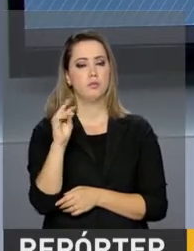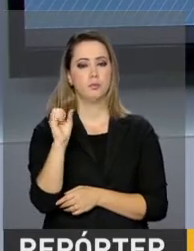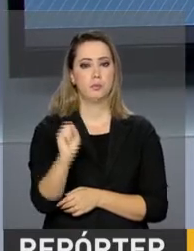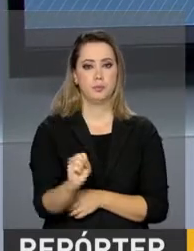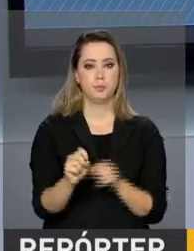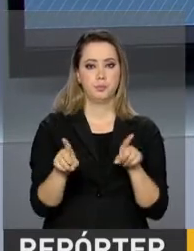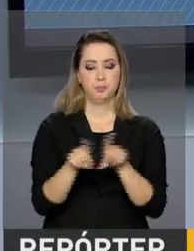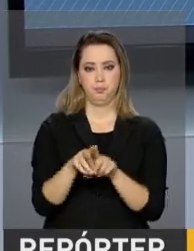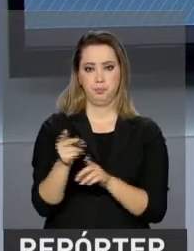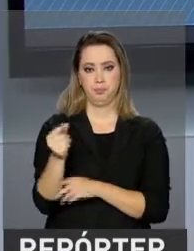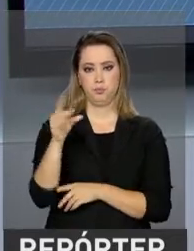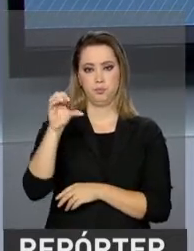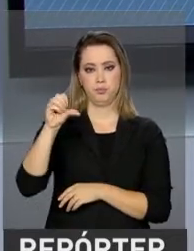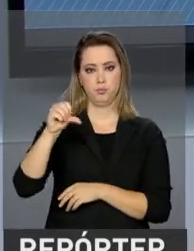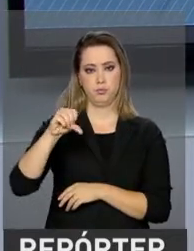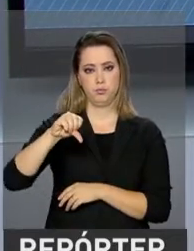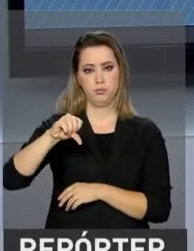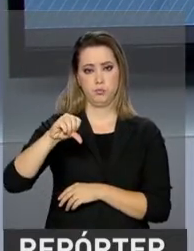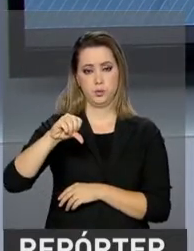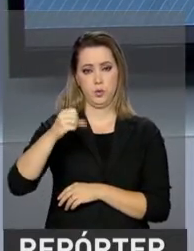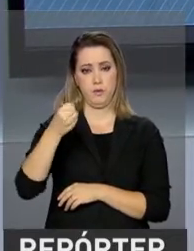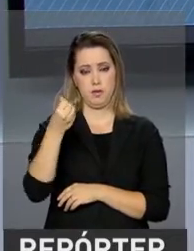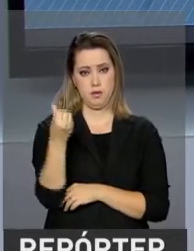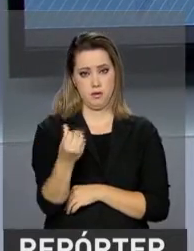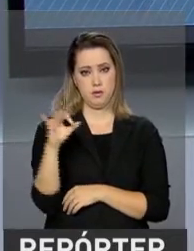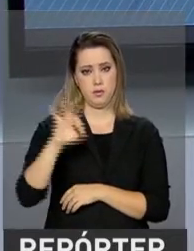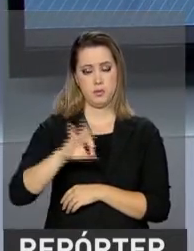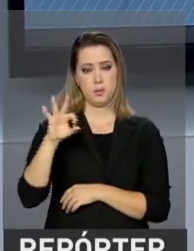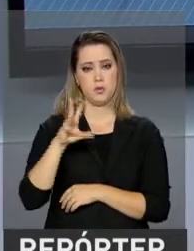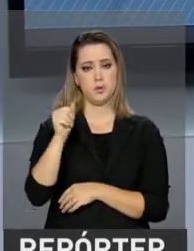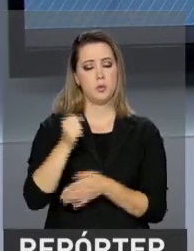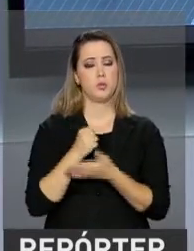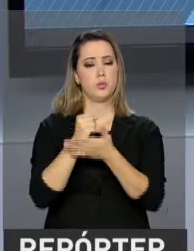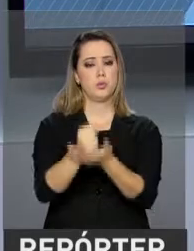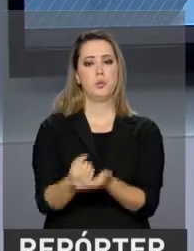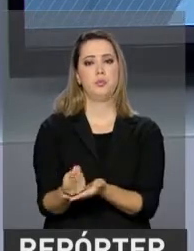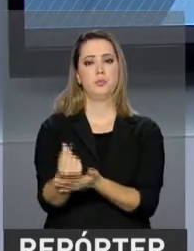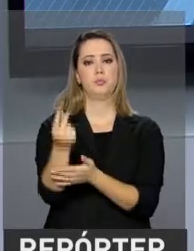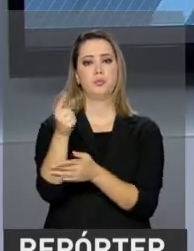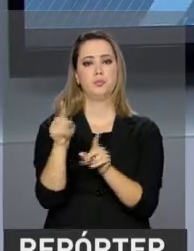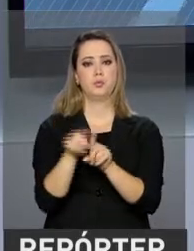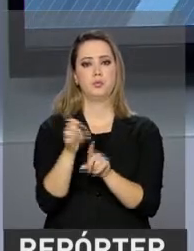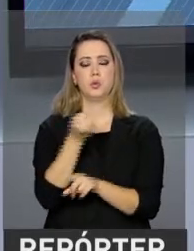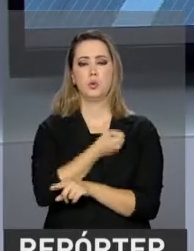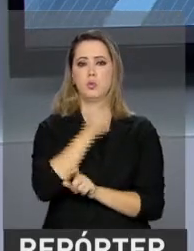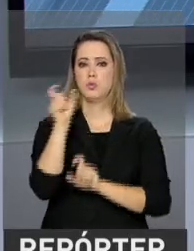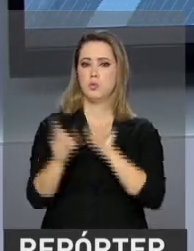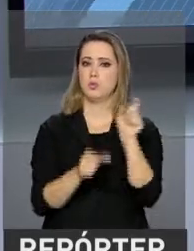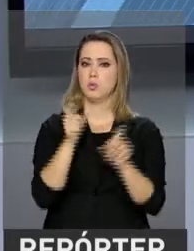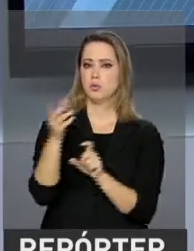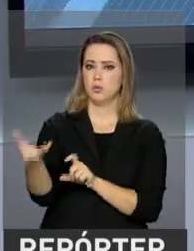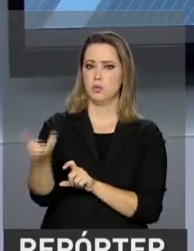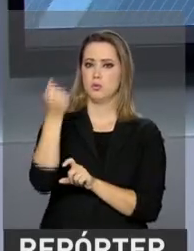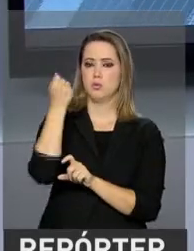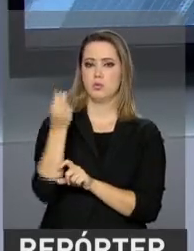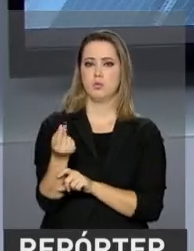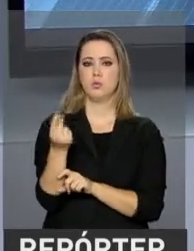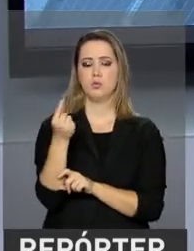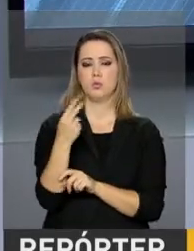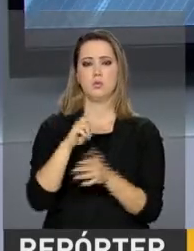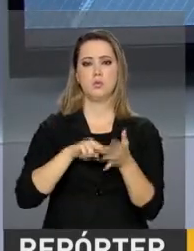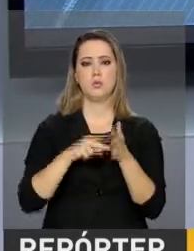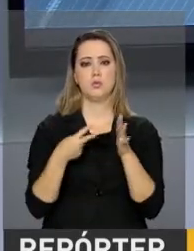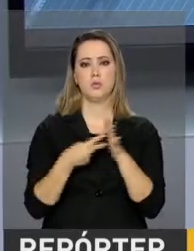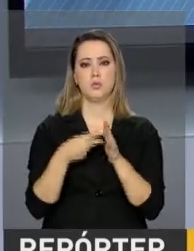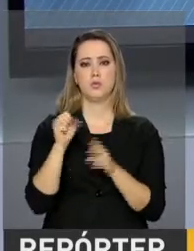o valor equivale a 96% do total disponível para o saque o número de trabalhadores que receberão os recursos